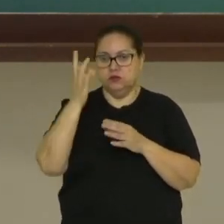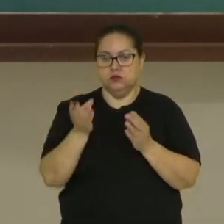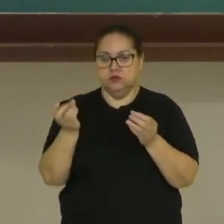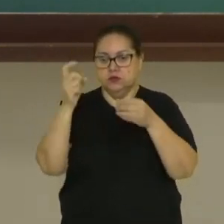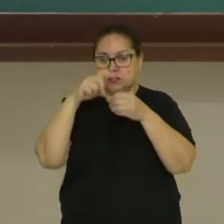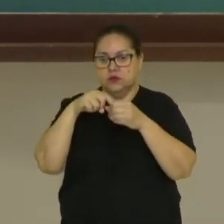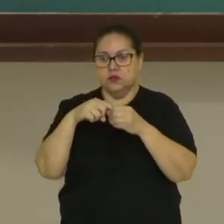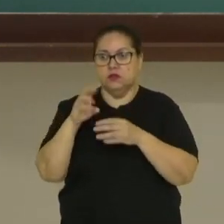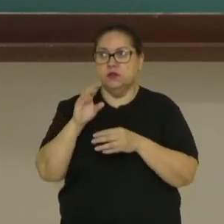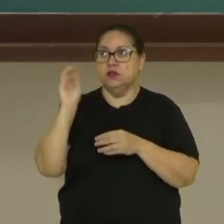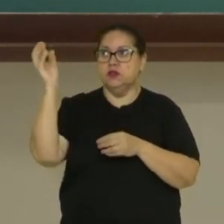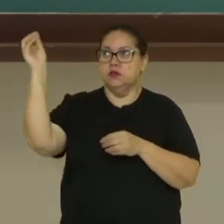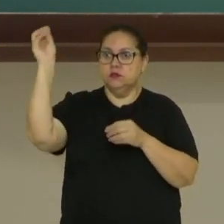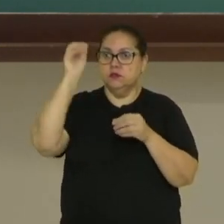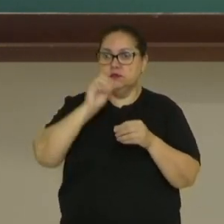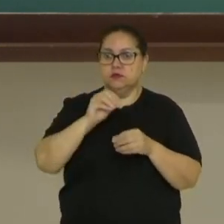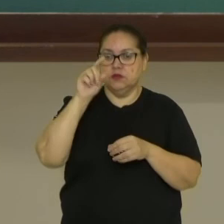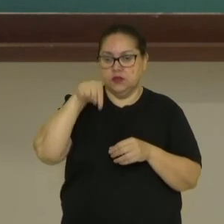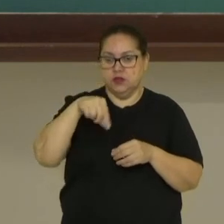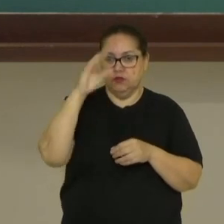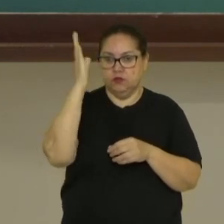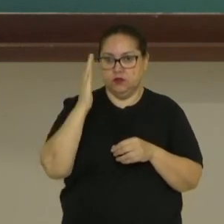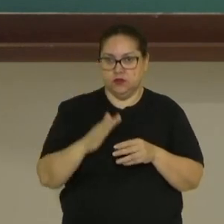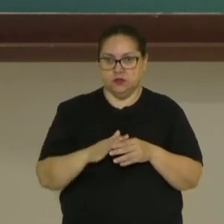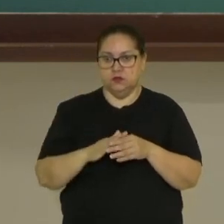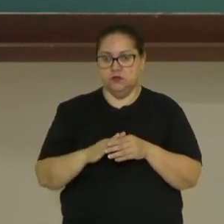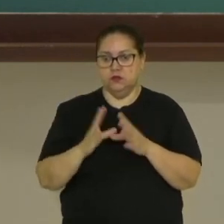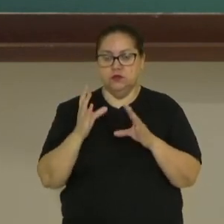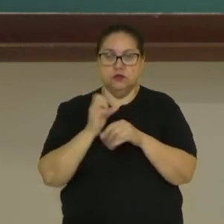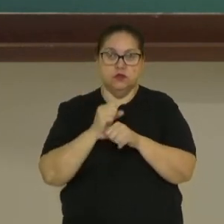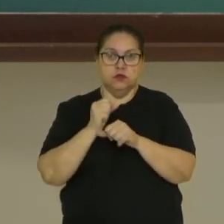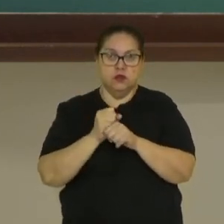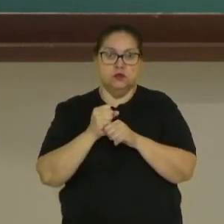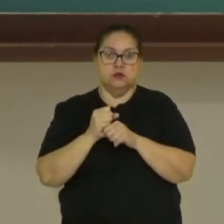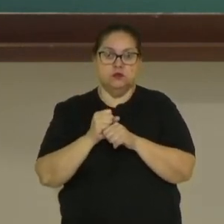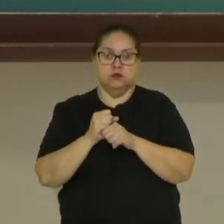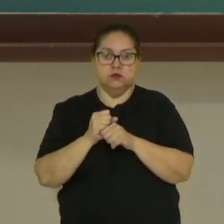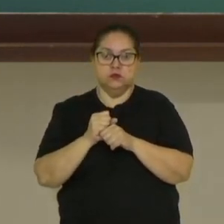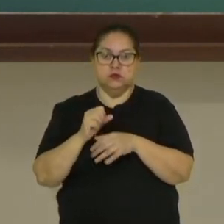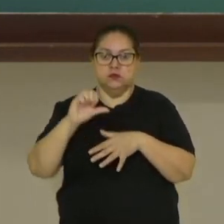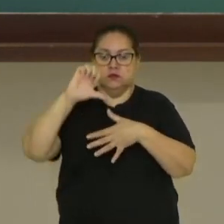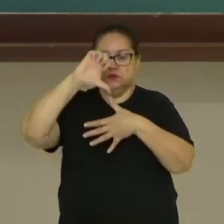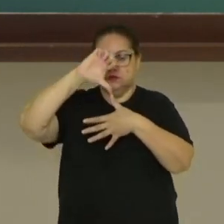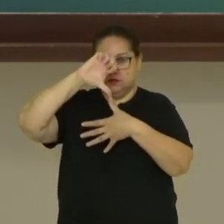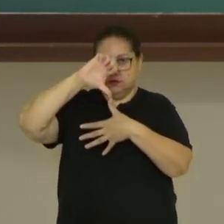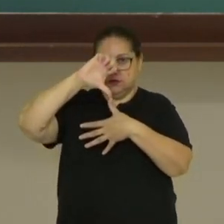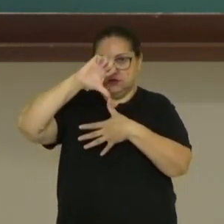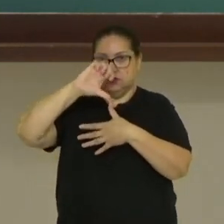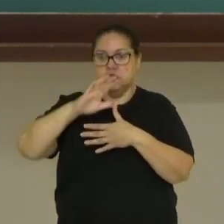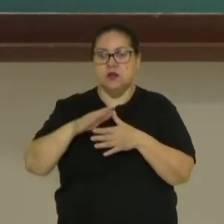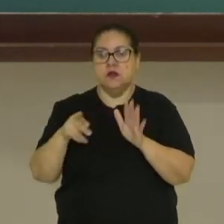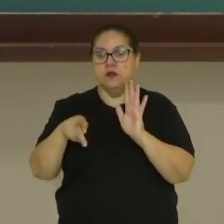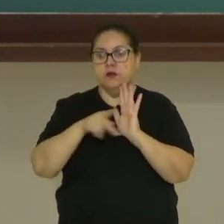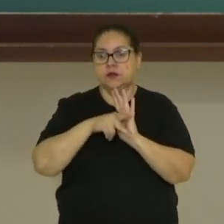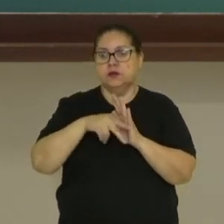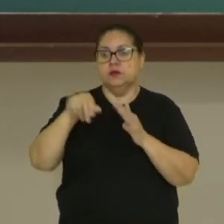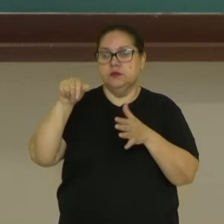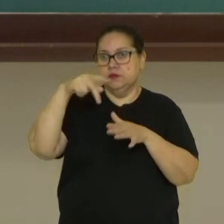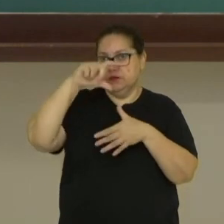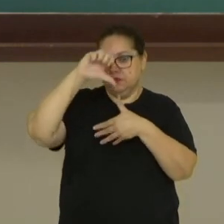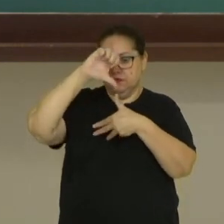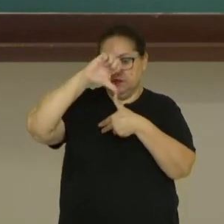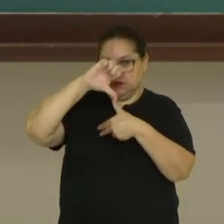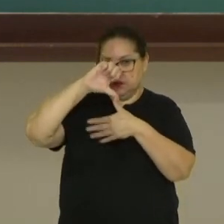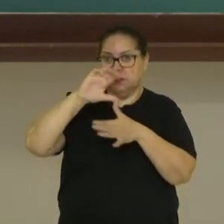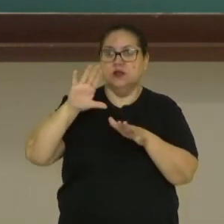tivemos imigrantes vindo para o Brasil. Então, por isso que, de um modo geral, nós somos América Latina, ok? Pertencemos à América Latina,